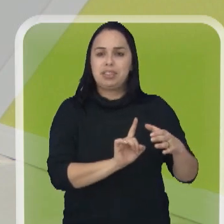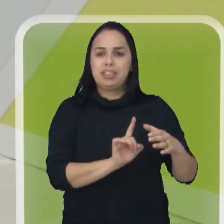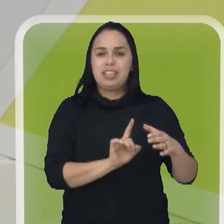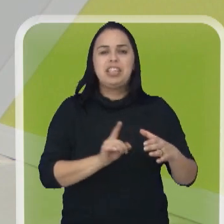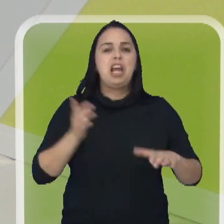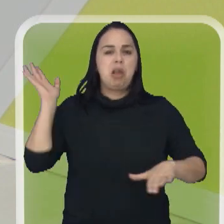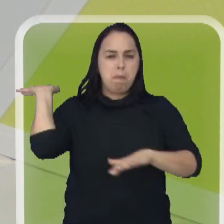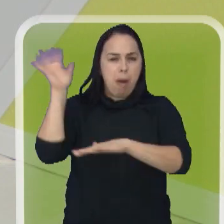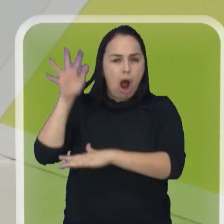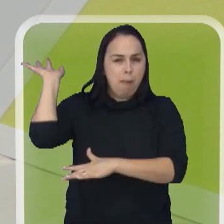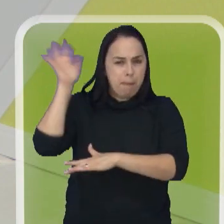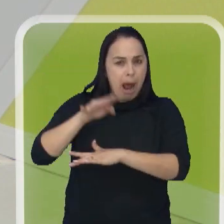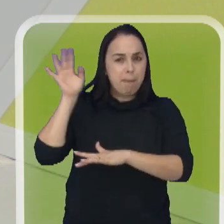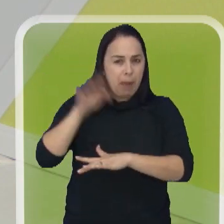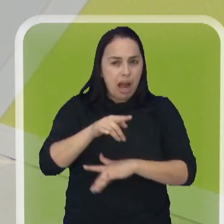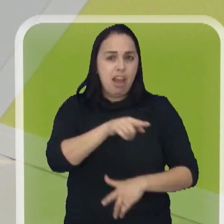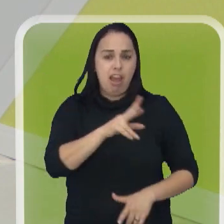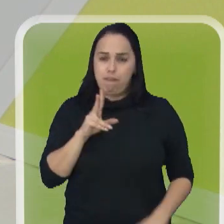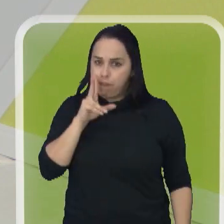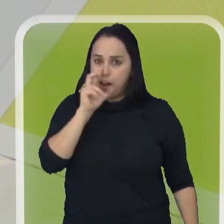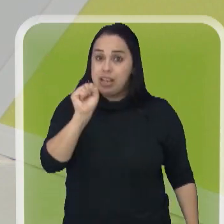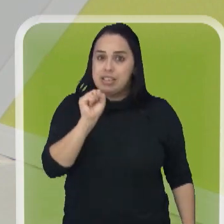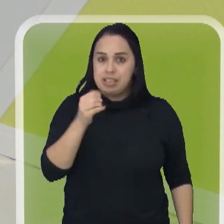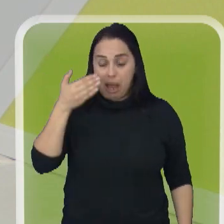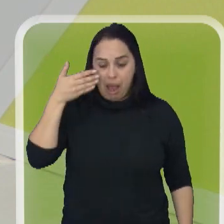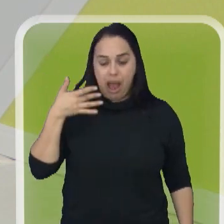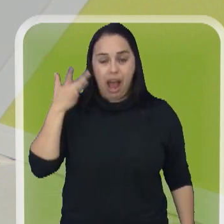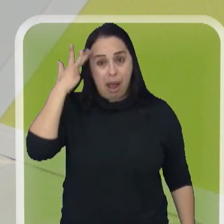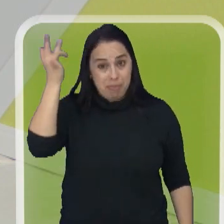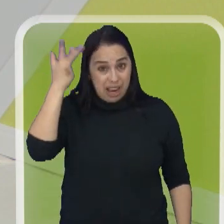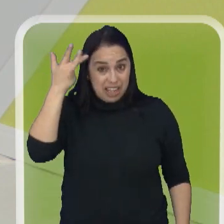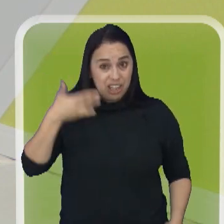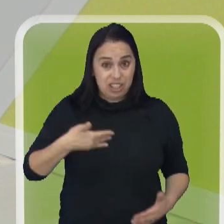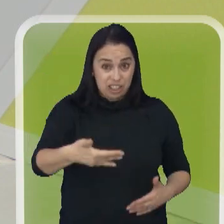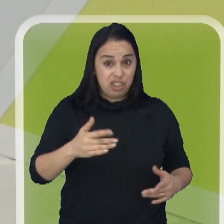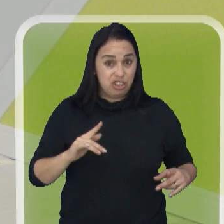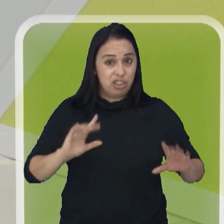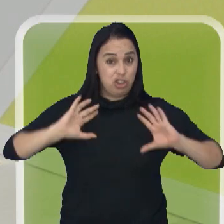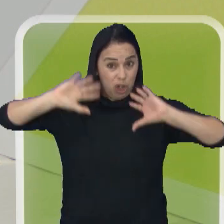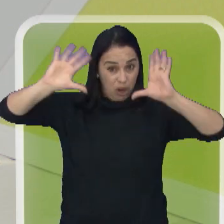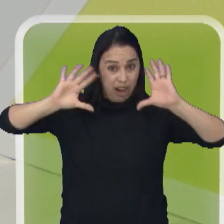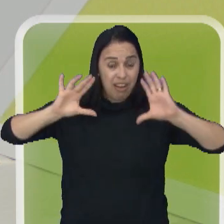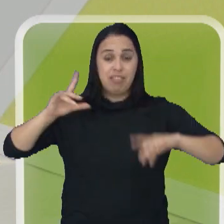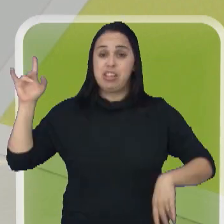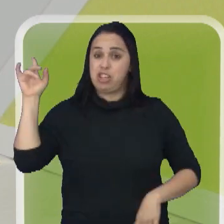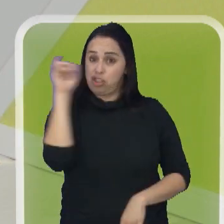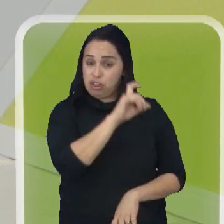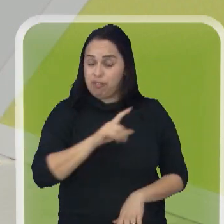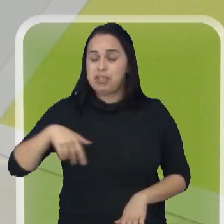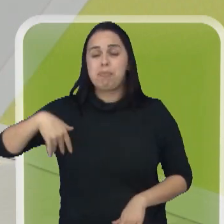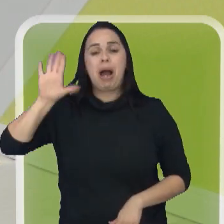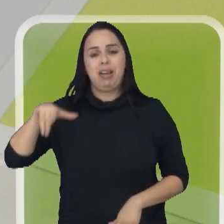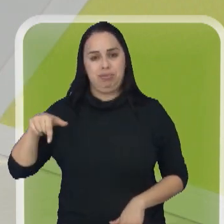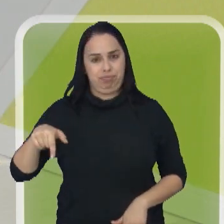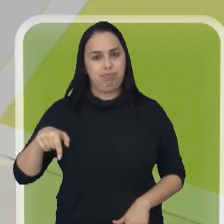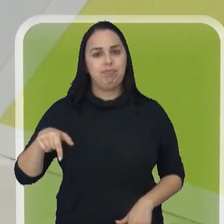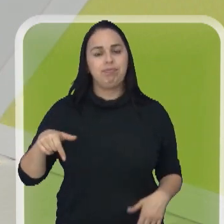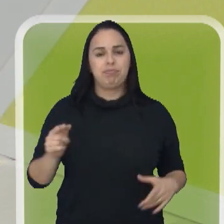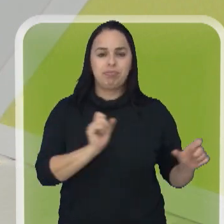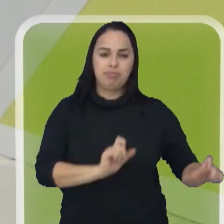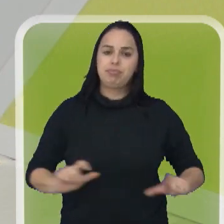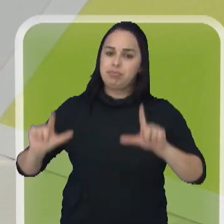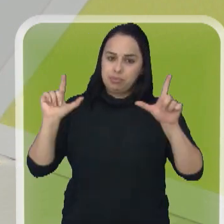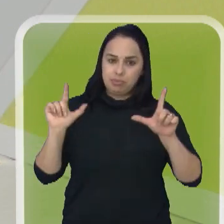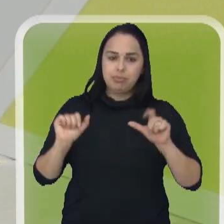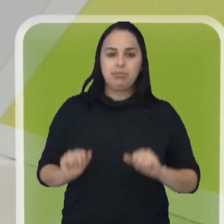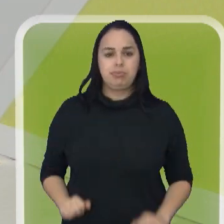bola mesmo, o Wallace. Se jogar amanhã, e tudo indica que vai jogar, vai ser mais difícil ainda para o São José. Matheus, coloca pra gente